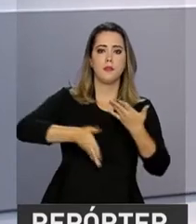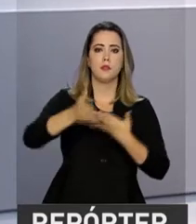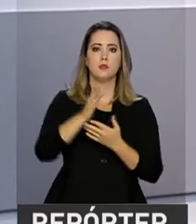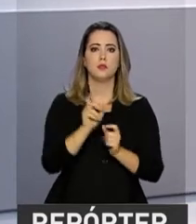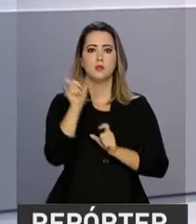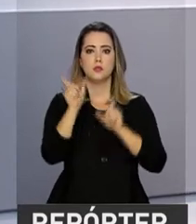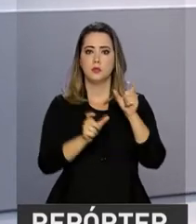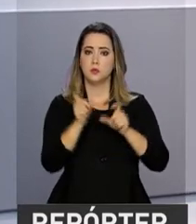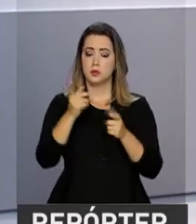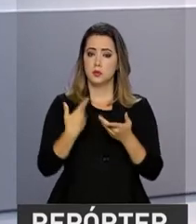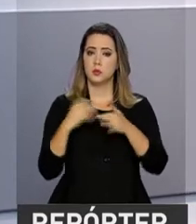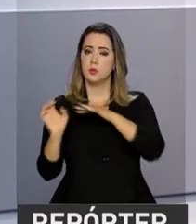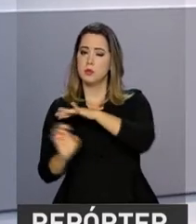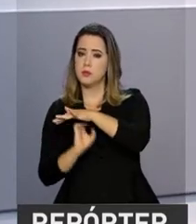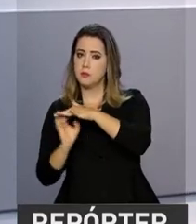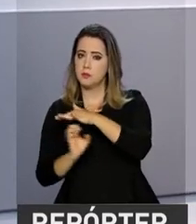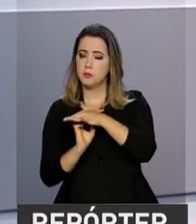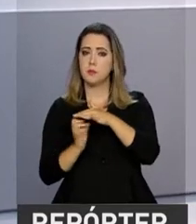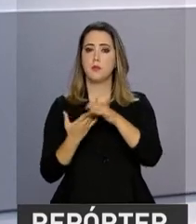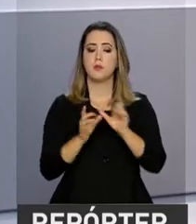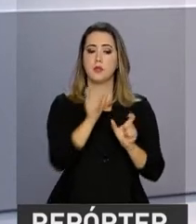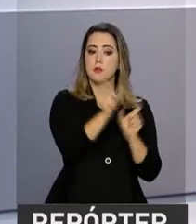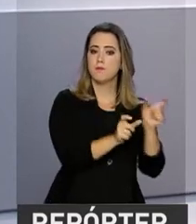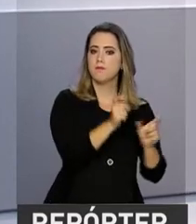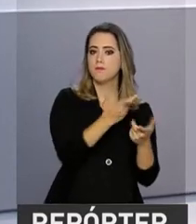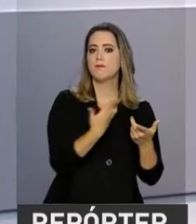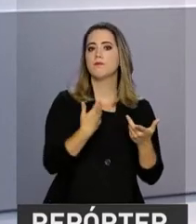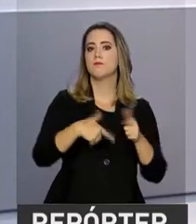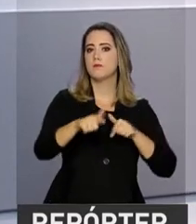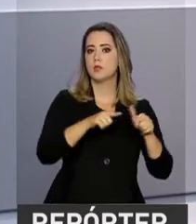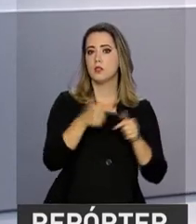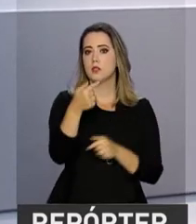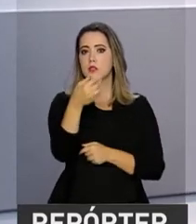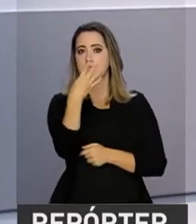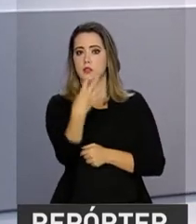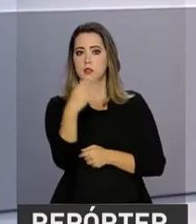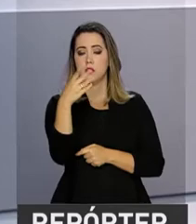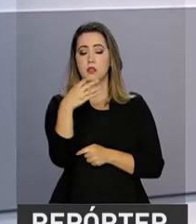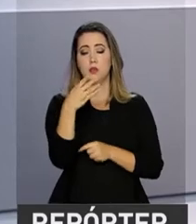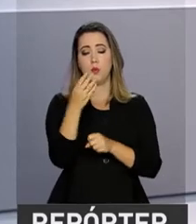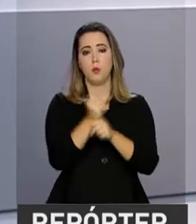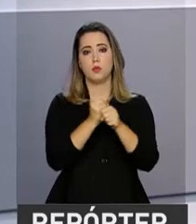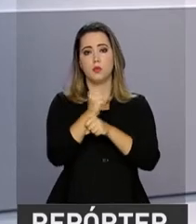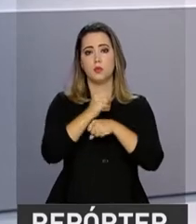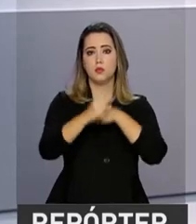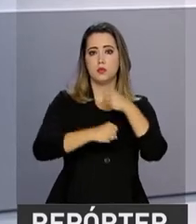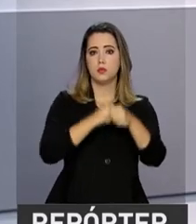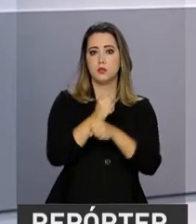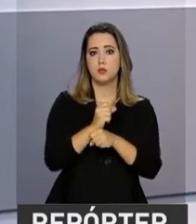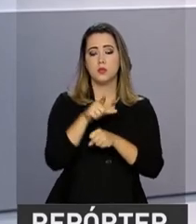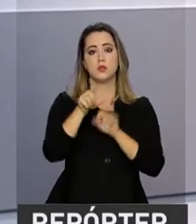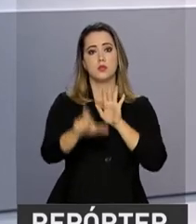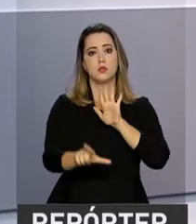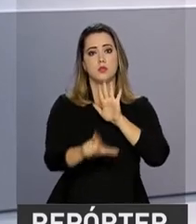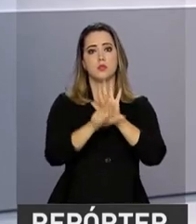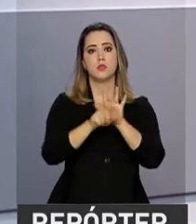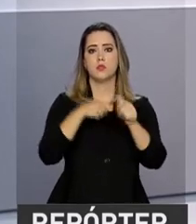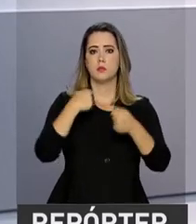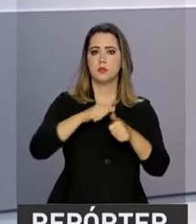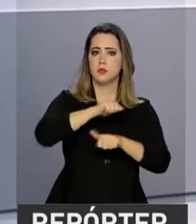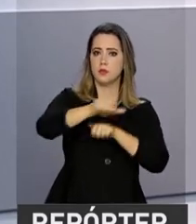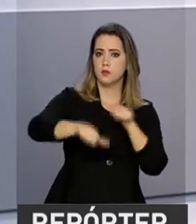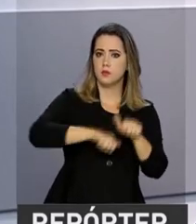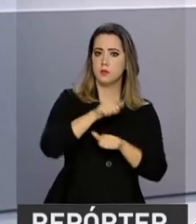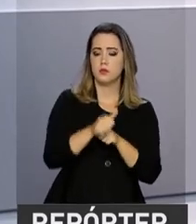nas relações entre patrões e empregados 74 anos depois da legislação precisava se